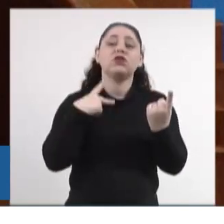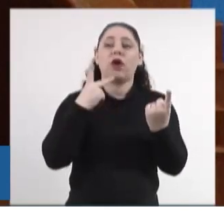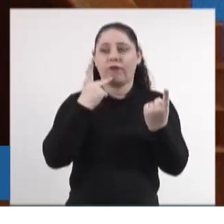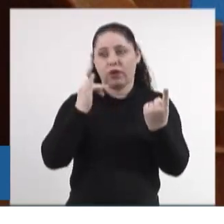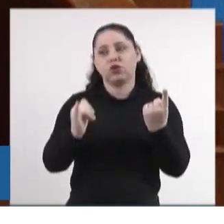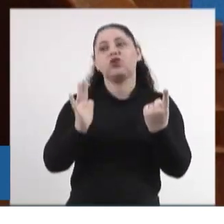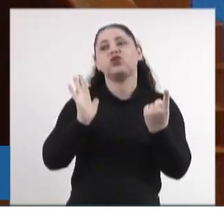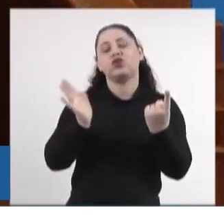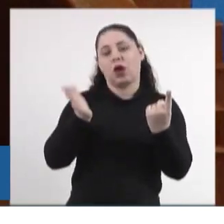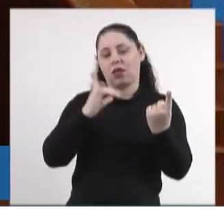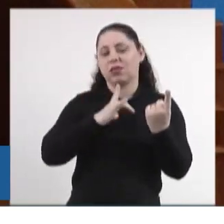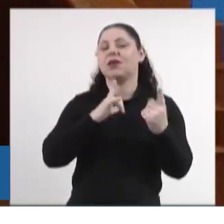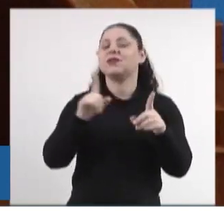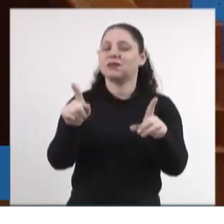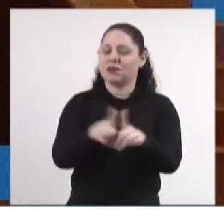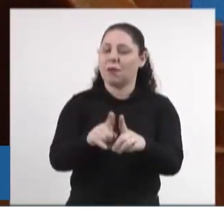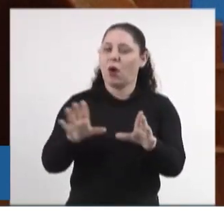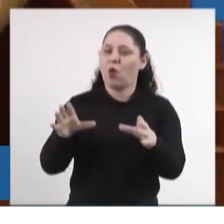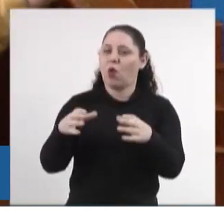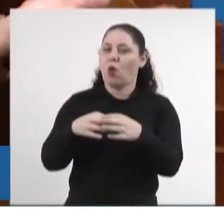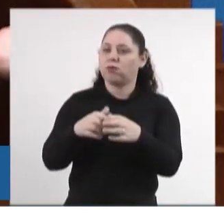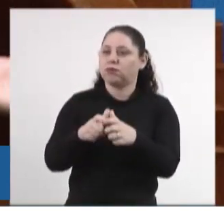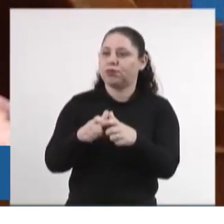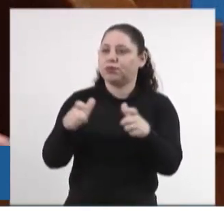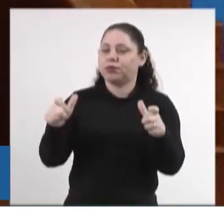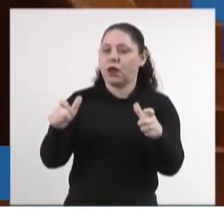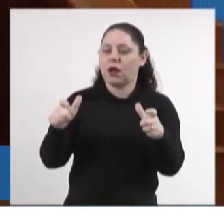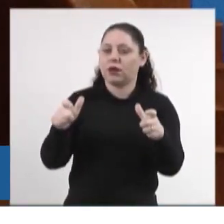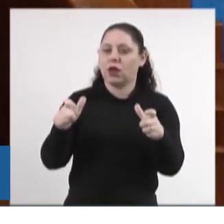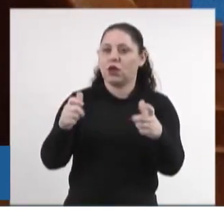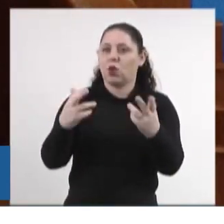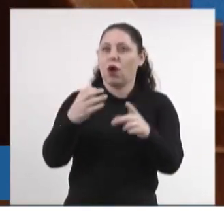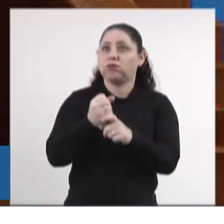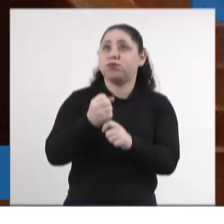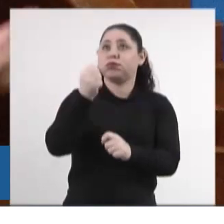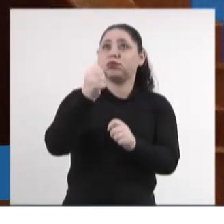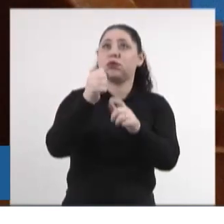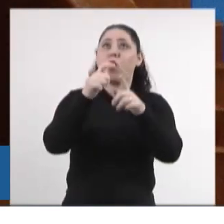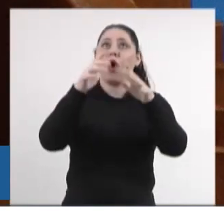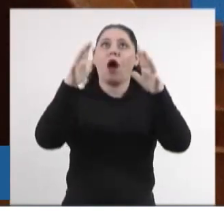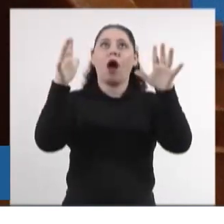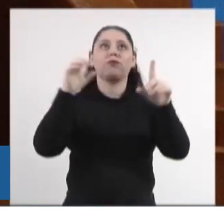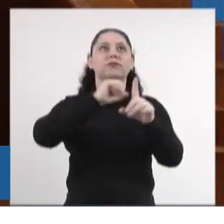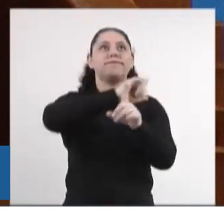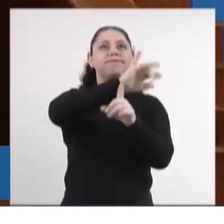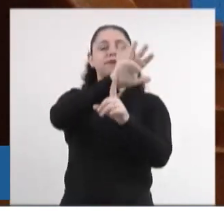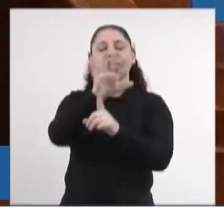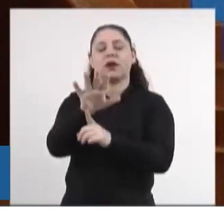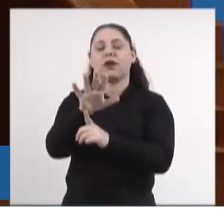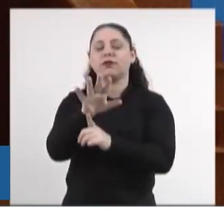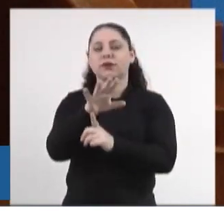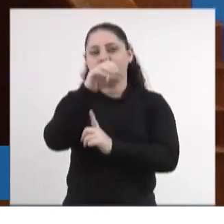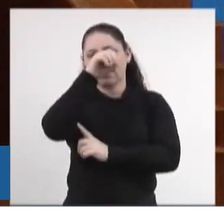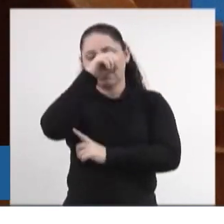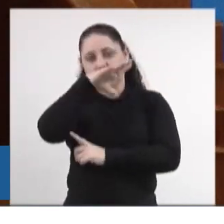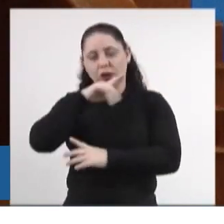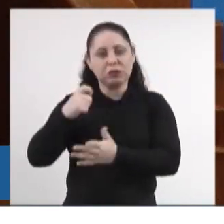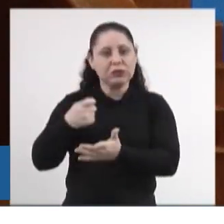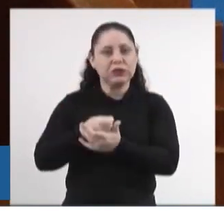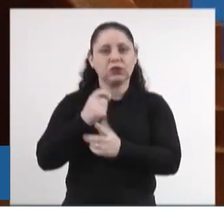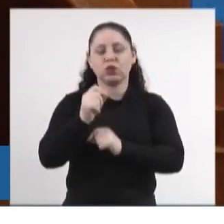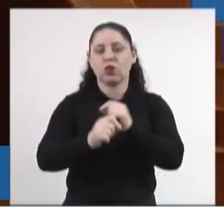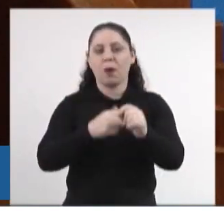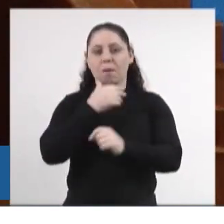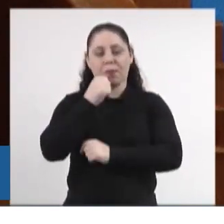já, né, existe um conjunto maior, um guarda-chuva maior de discussão, que é a violência patriarcal. Né? E essas mulheres